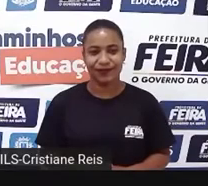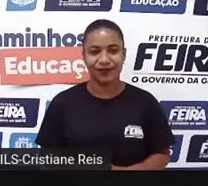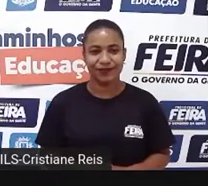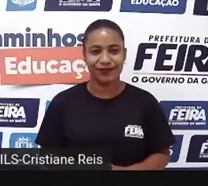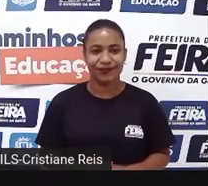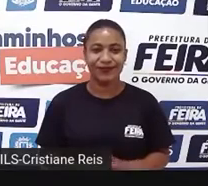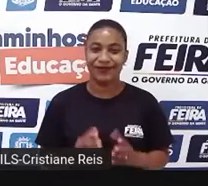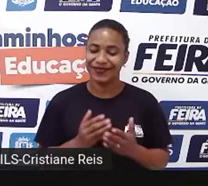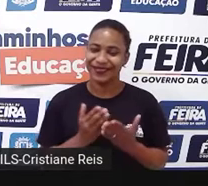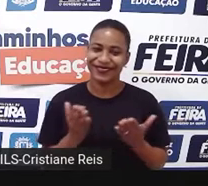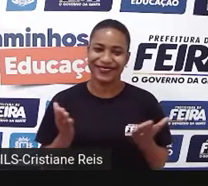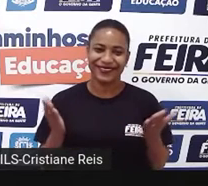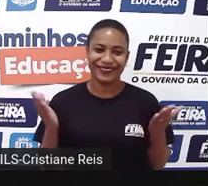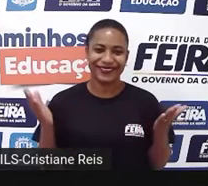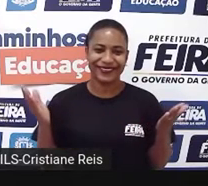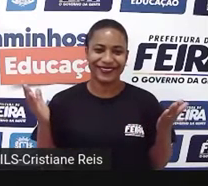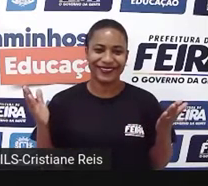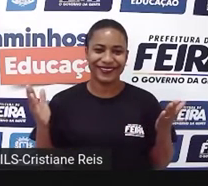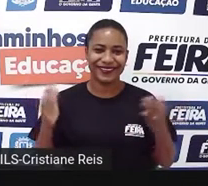Olá, pessoal!